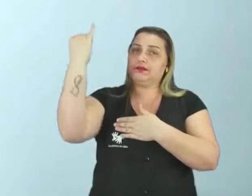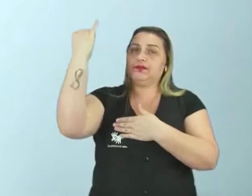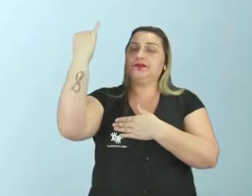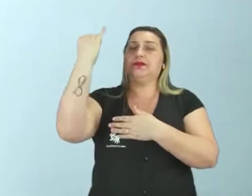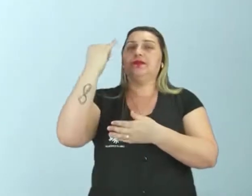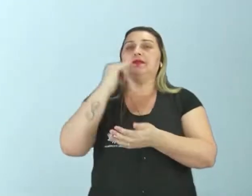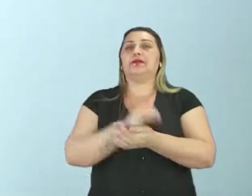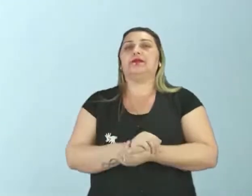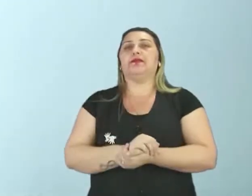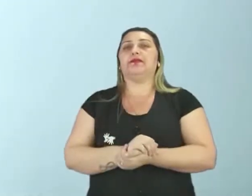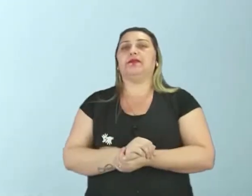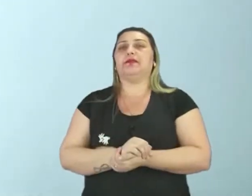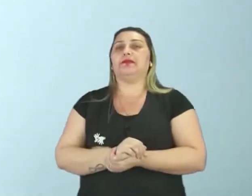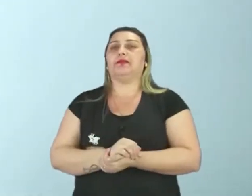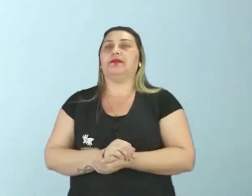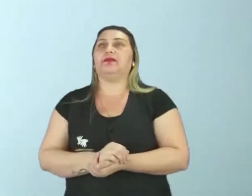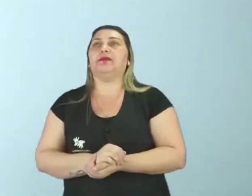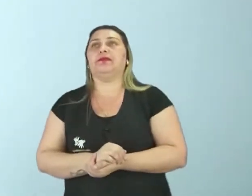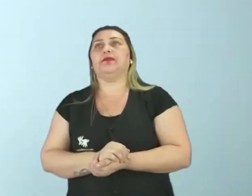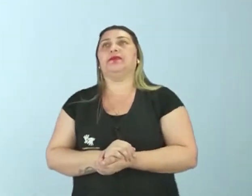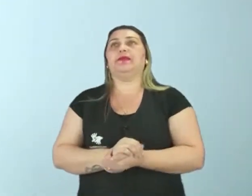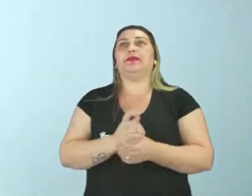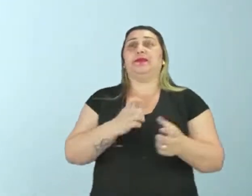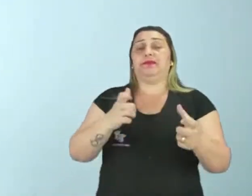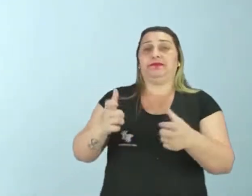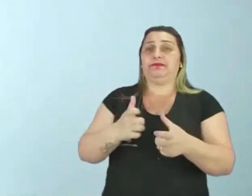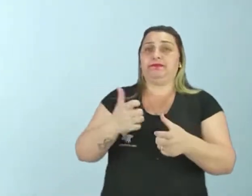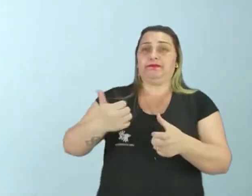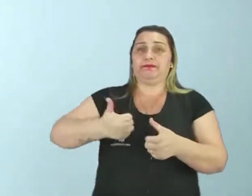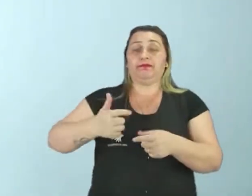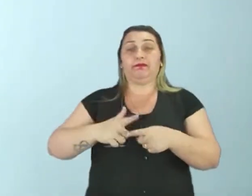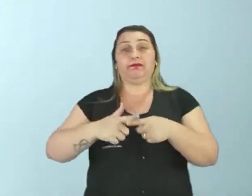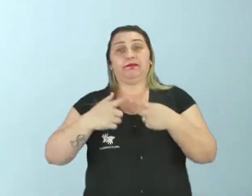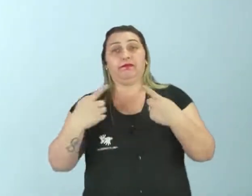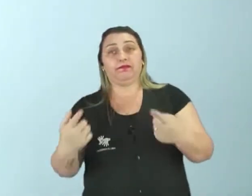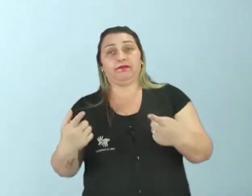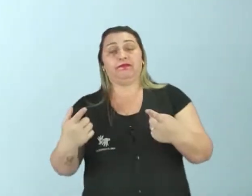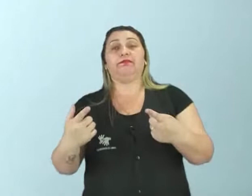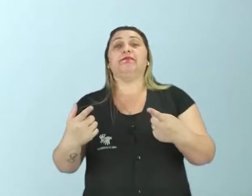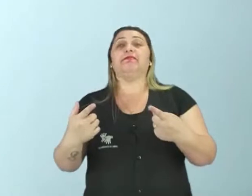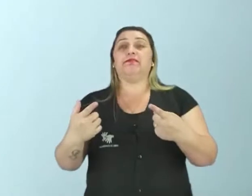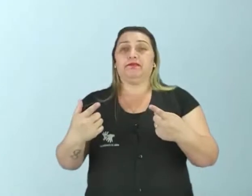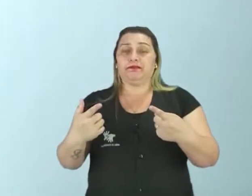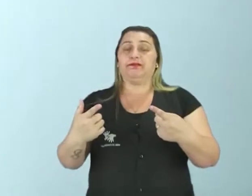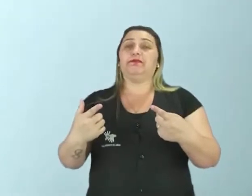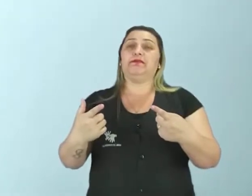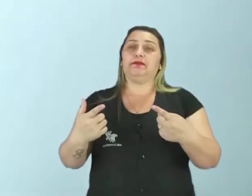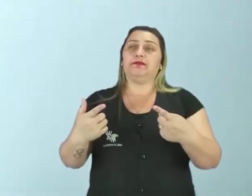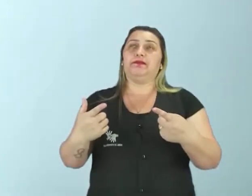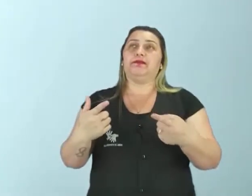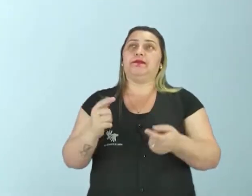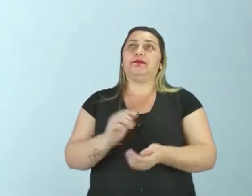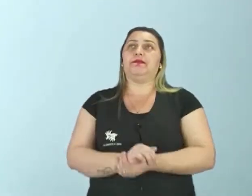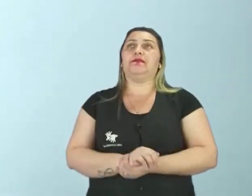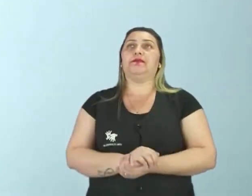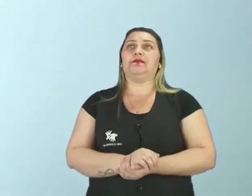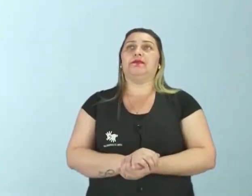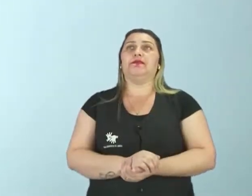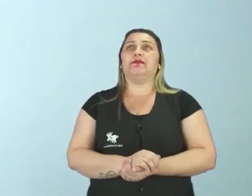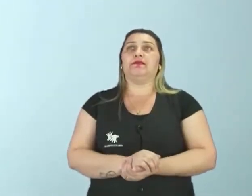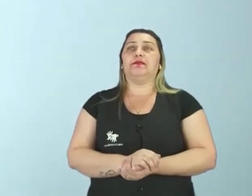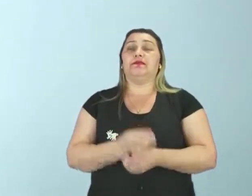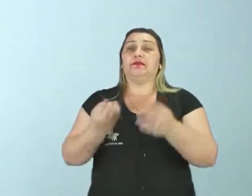exerce um papel muito grande nessa questão dos setores primários. Porém, com a mecanização, com